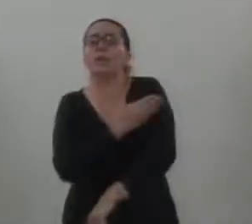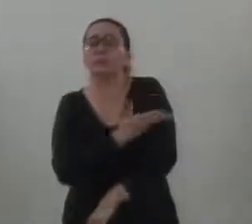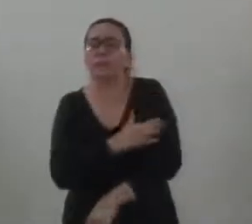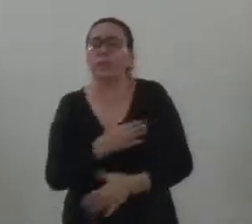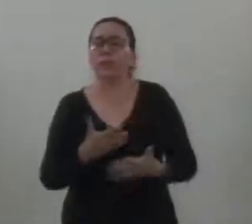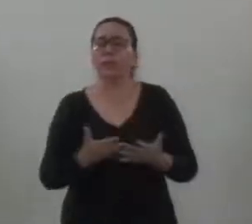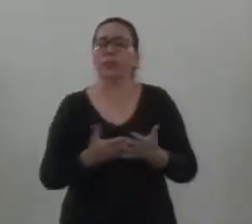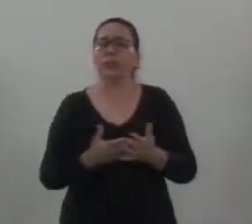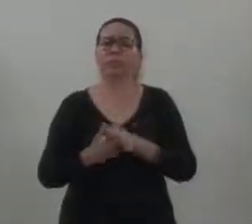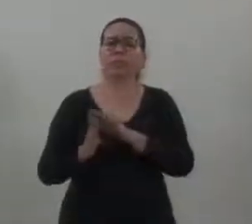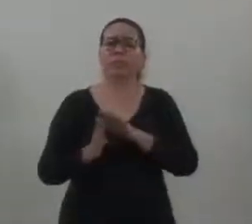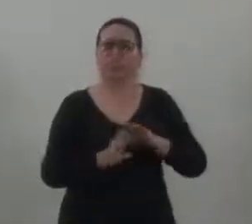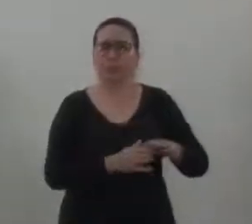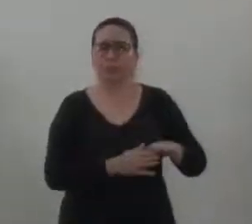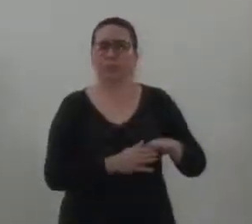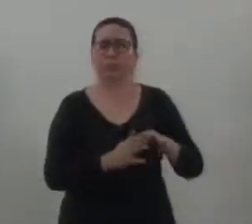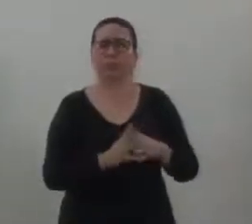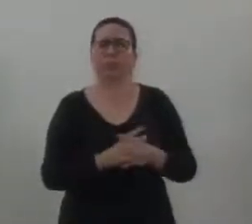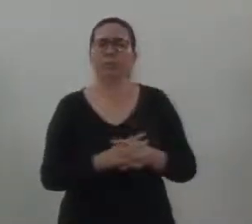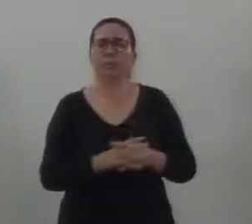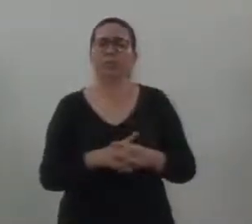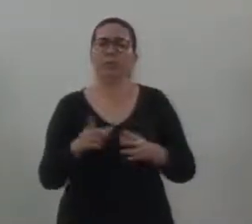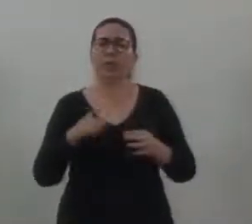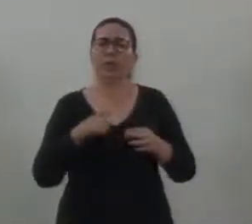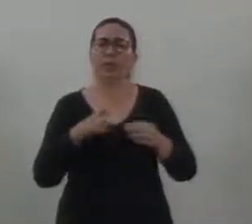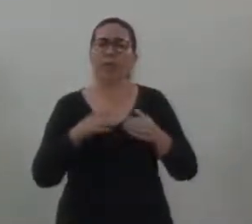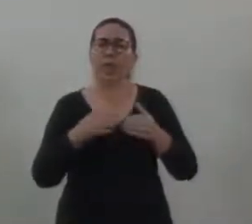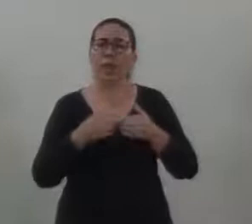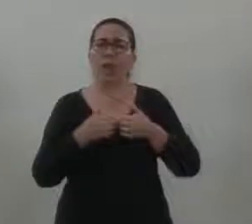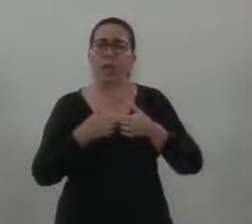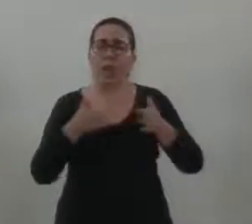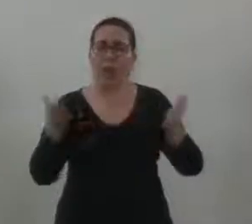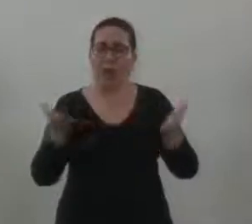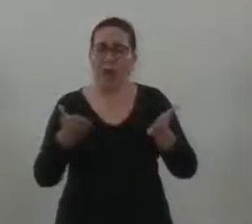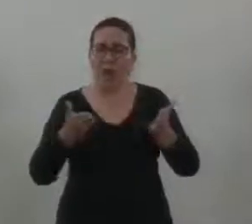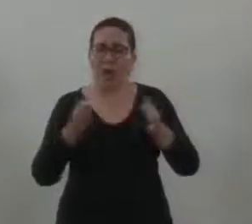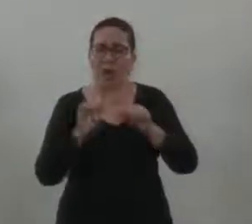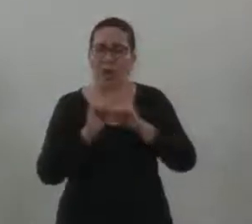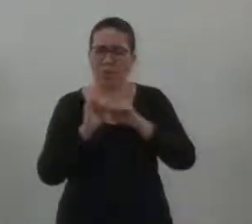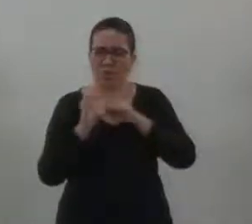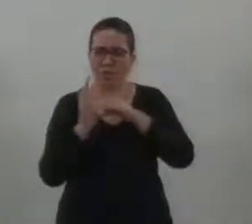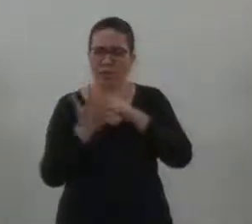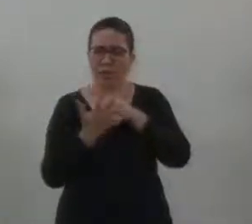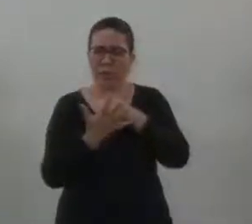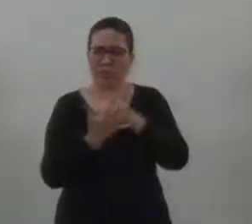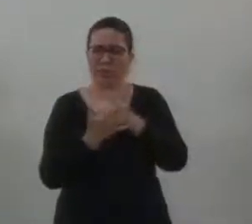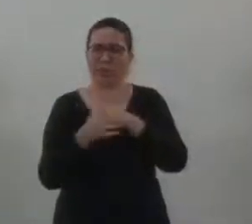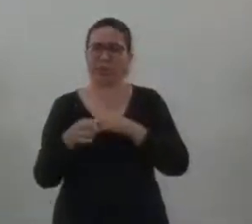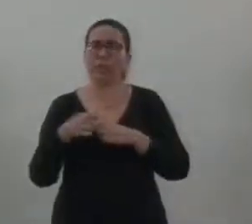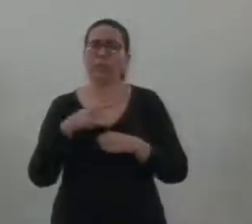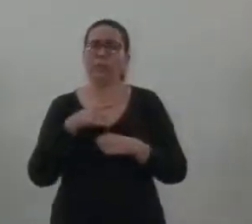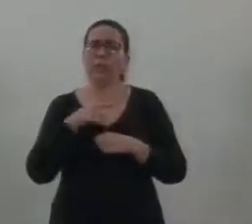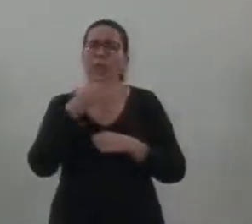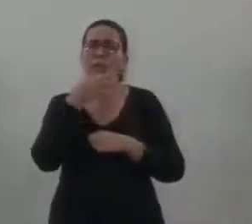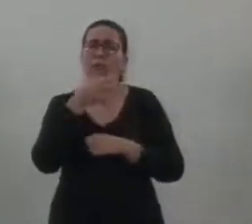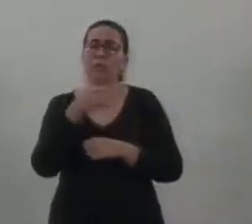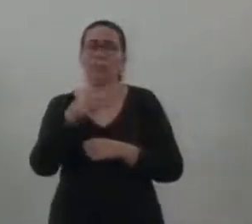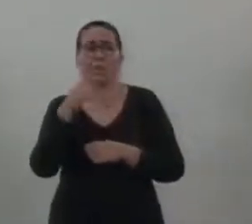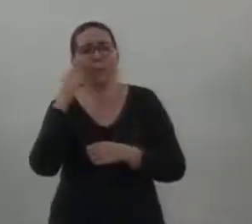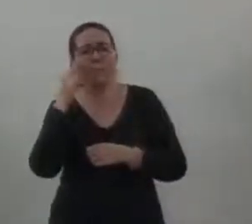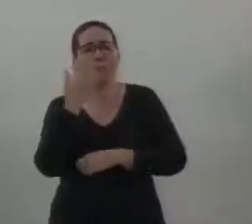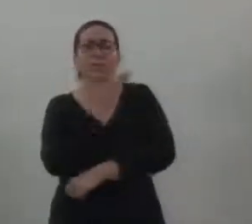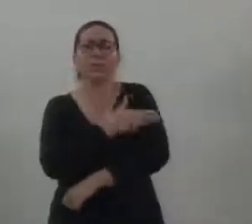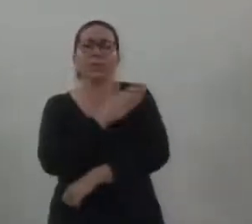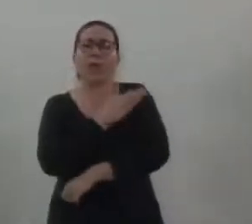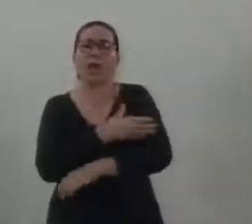ponto. O segundo ponto, o lançamento agora na pandemia do edital né, ele sugere os ensaios online